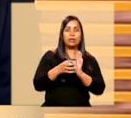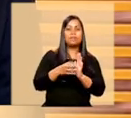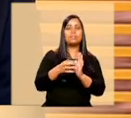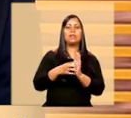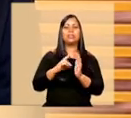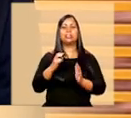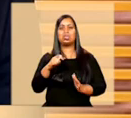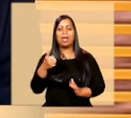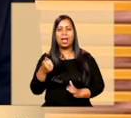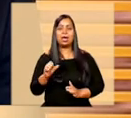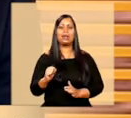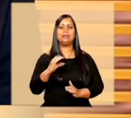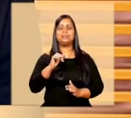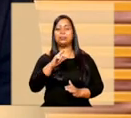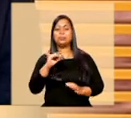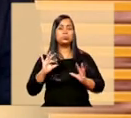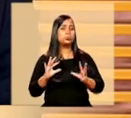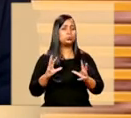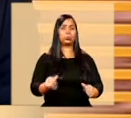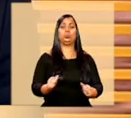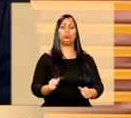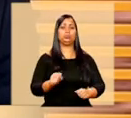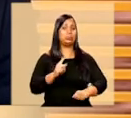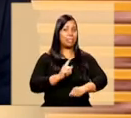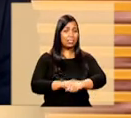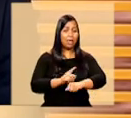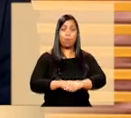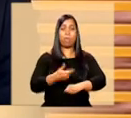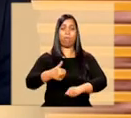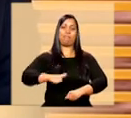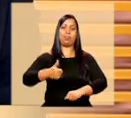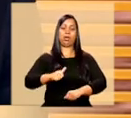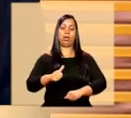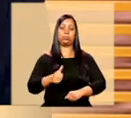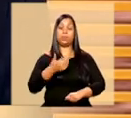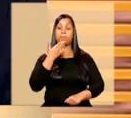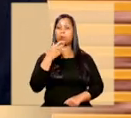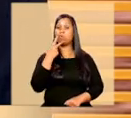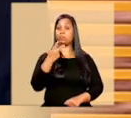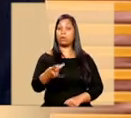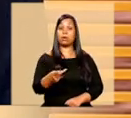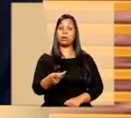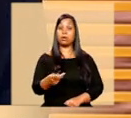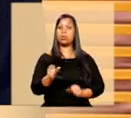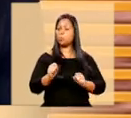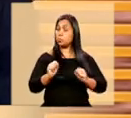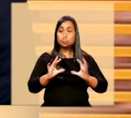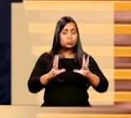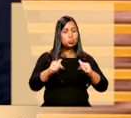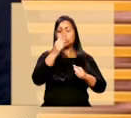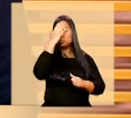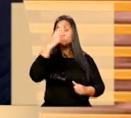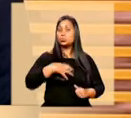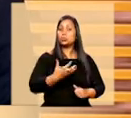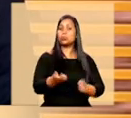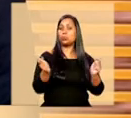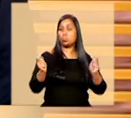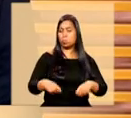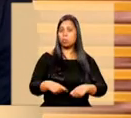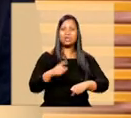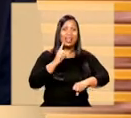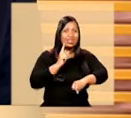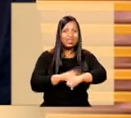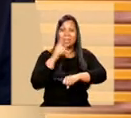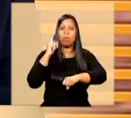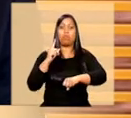realizado, HIV, chagas, sífilis, tudo isso é avaliado na hora. Então, é melhor dizer que todo mundo pode ser doador. Perfeito. E